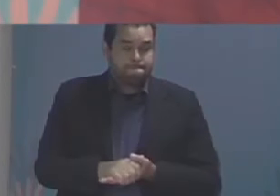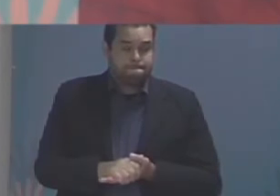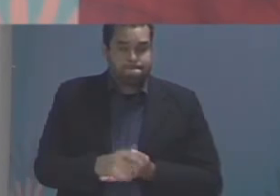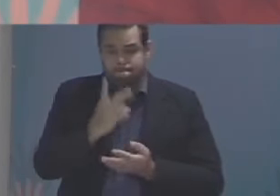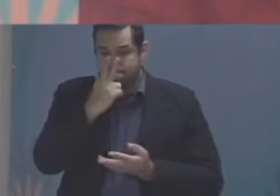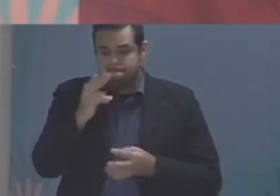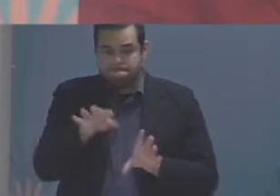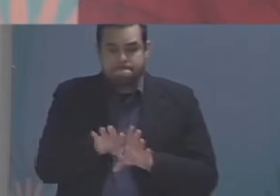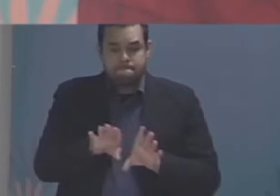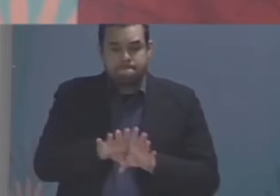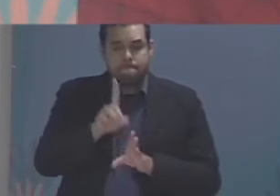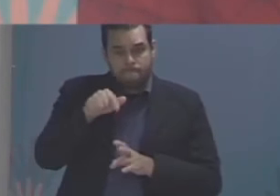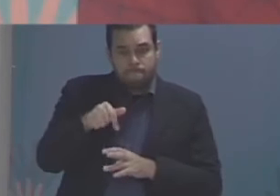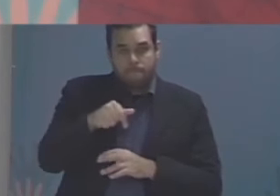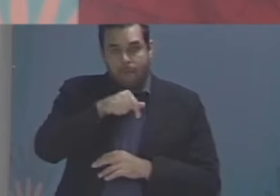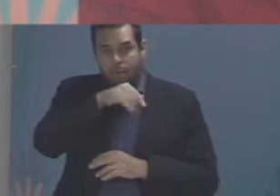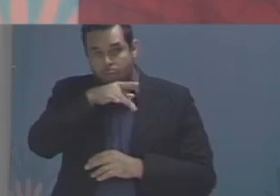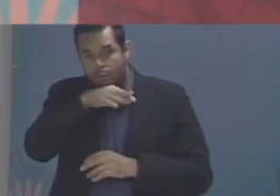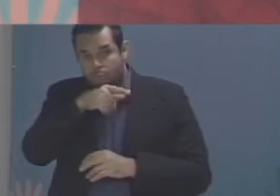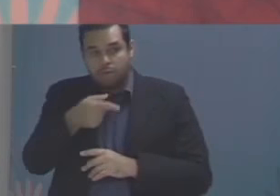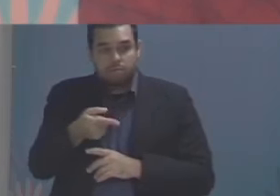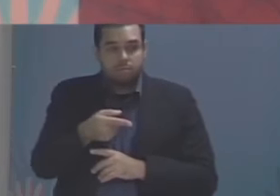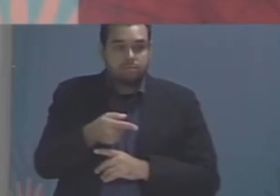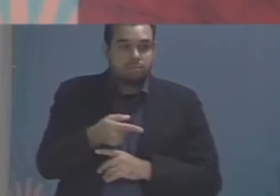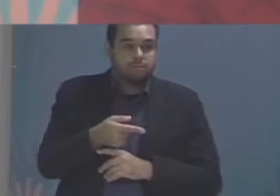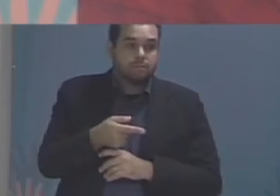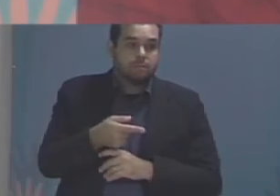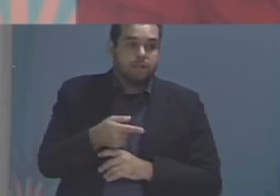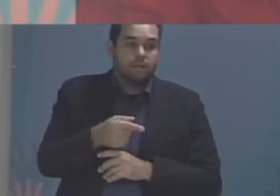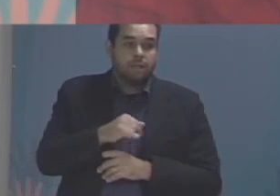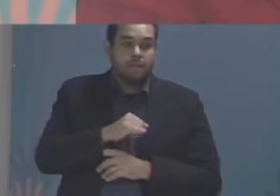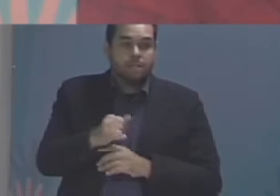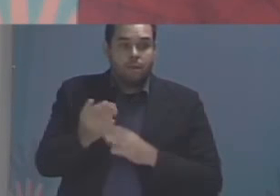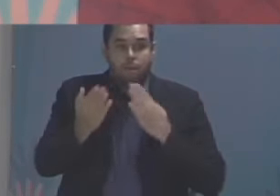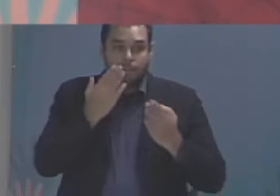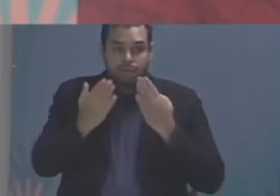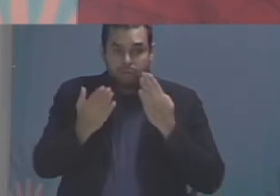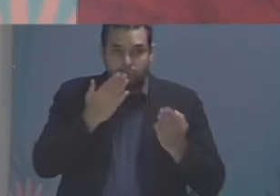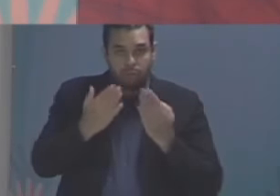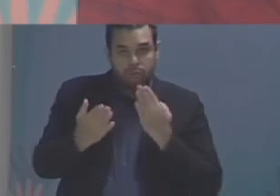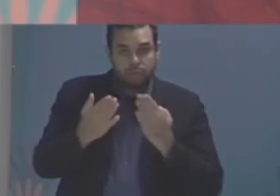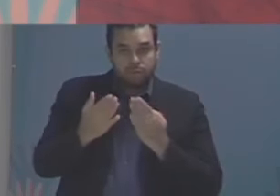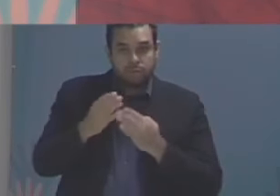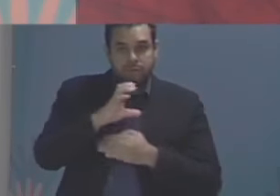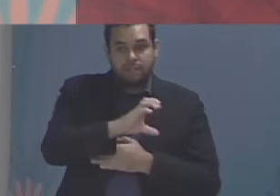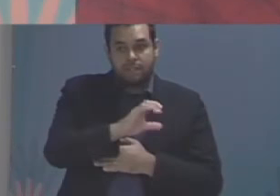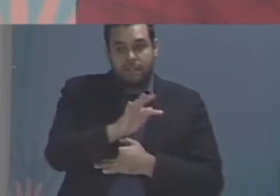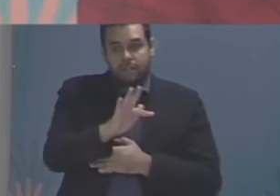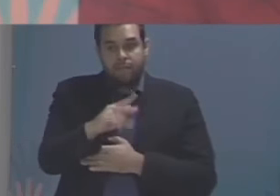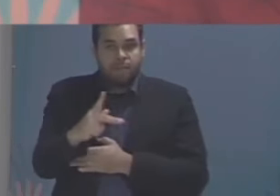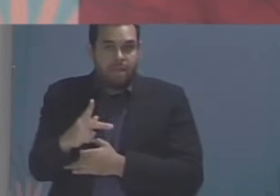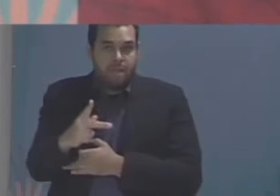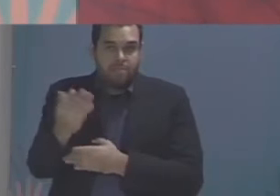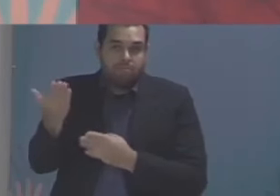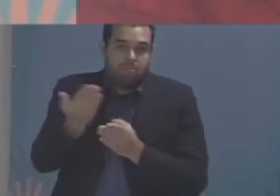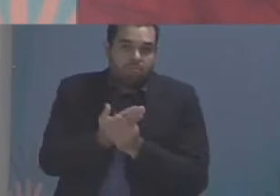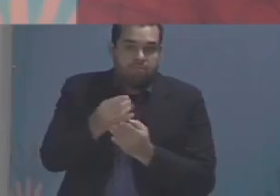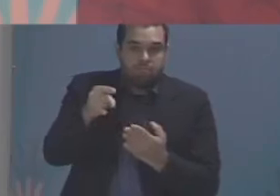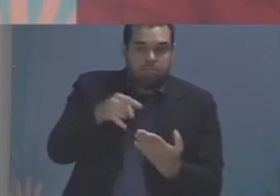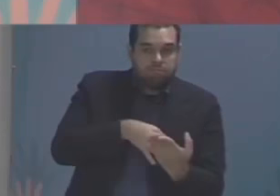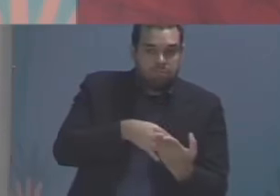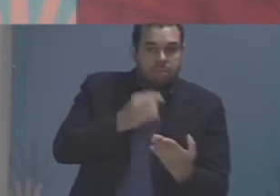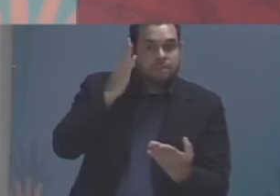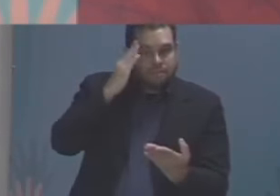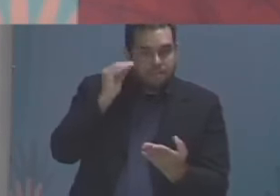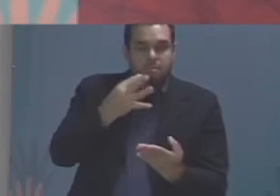Eu acho que também é uma coisa muito ruim você dizer assim, mas o psicólogo só conhece o CFP quando chega o carnê. Eu acho que o psicólogo